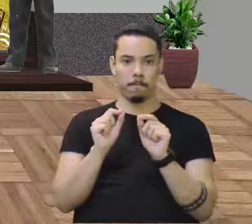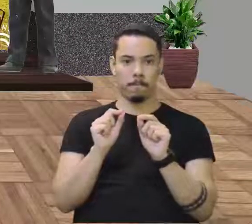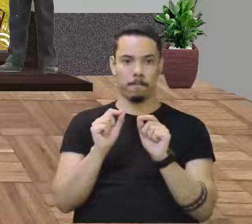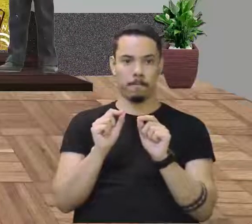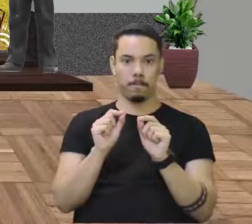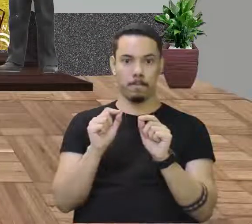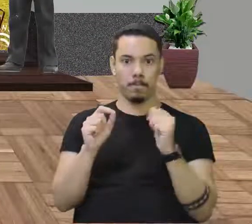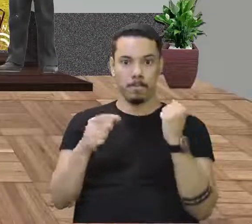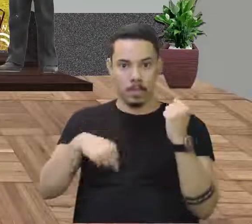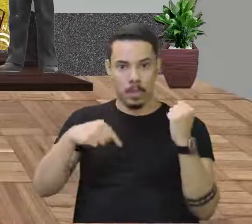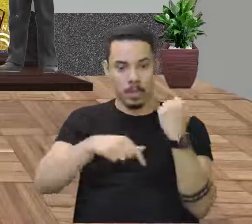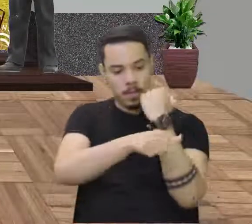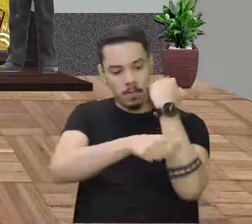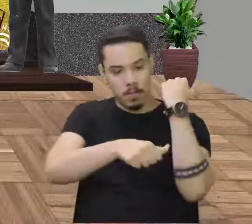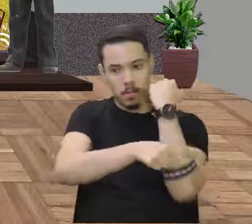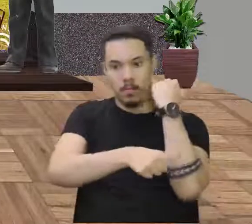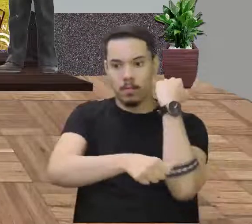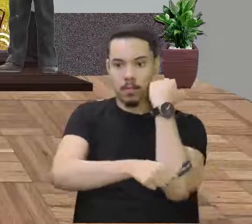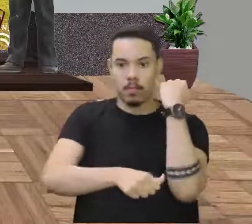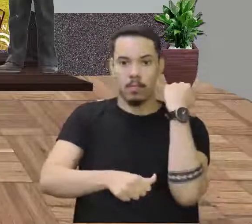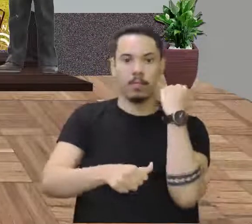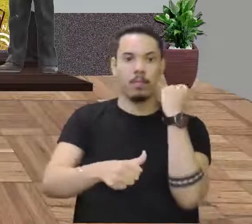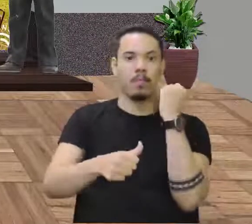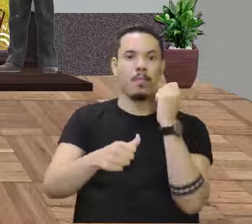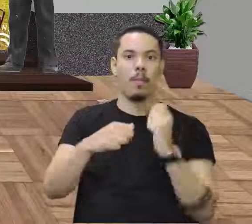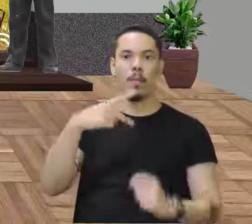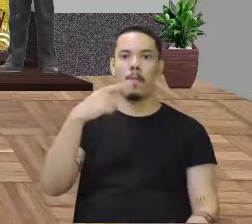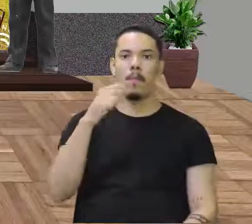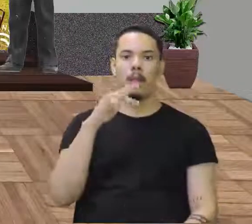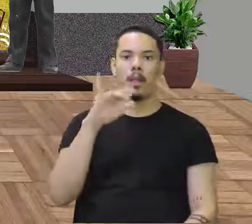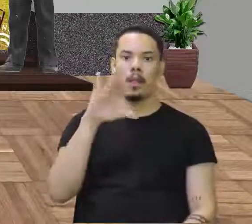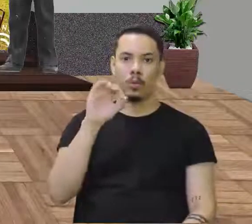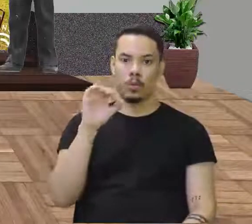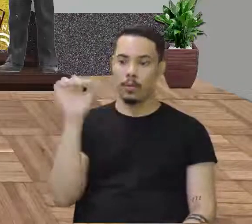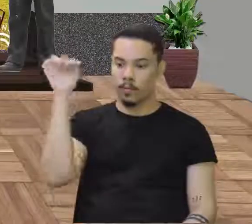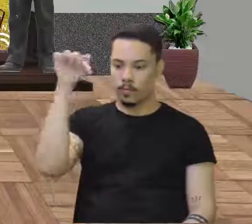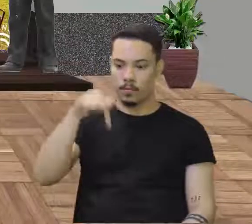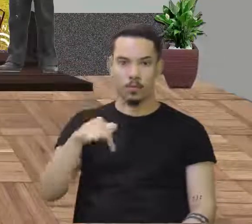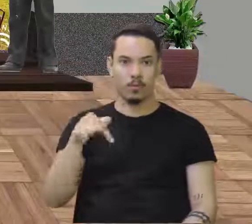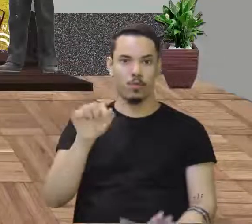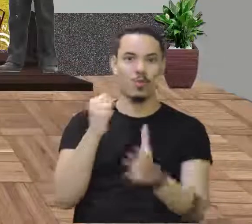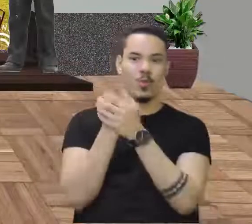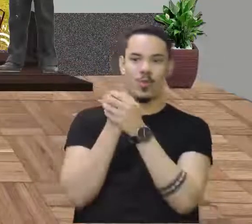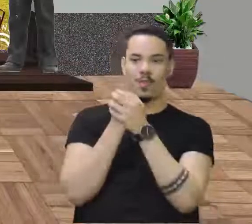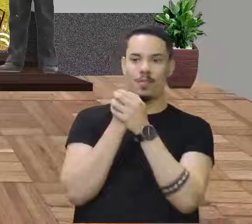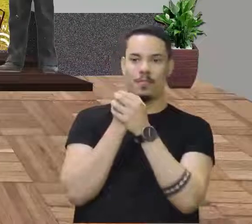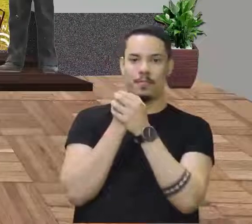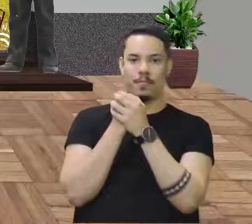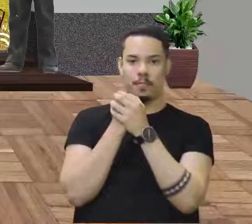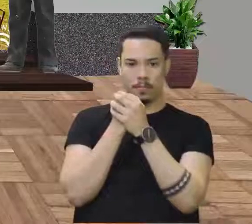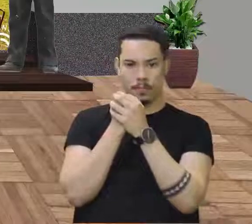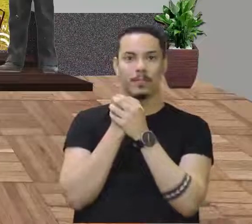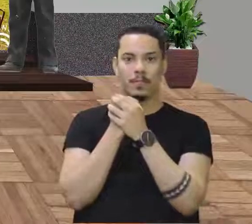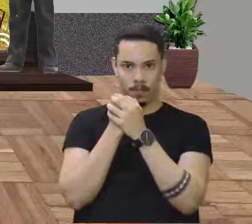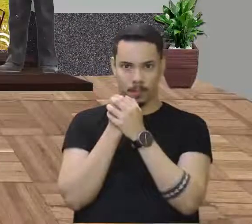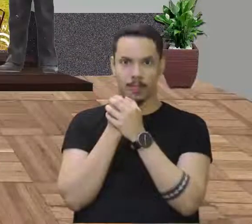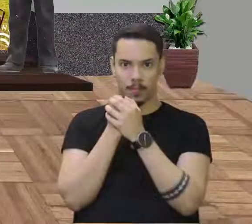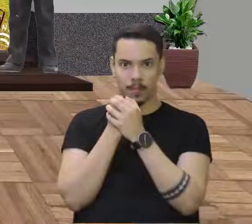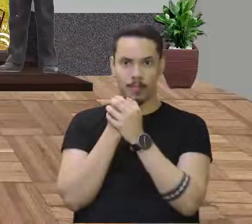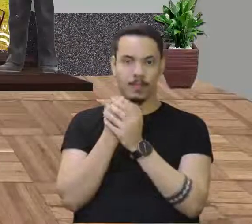os seringais daqui de Seringal Paraíso. Venha se esconder no Seringal Paraíso. E outros seringais que ele